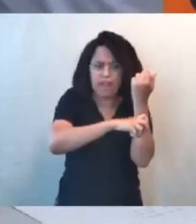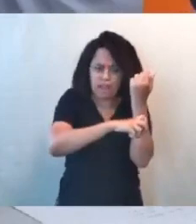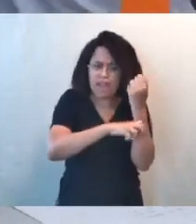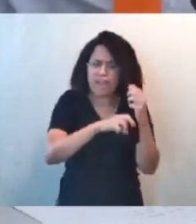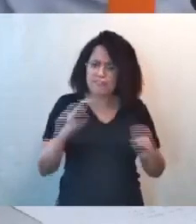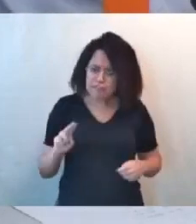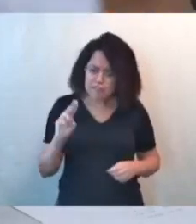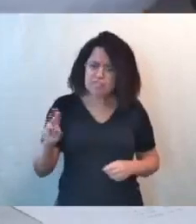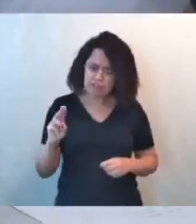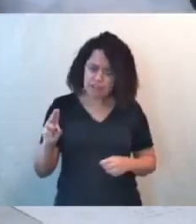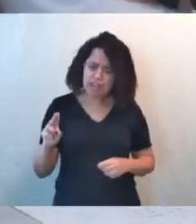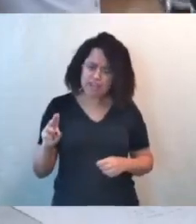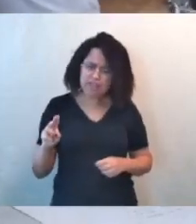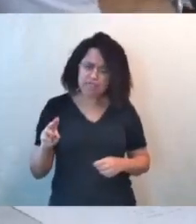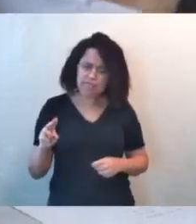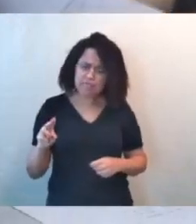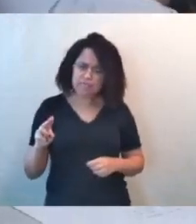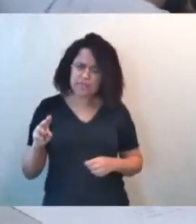minha frente.